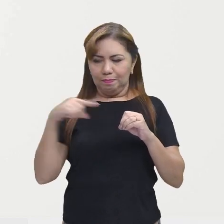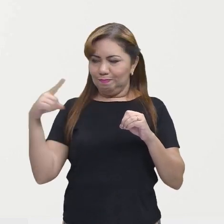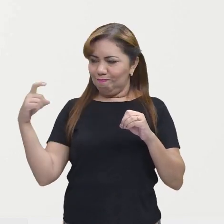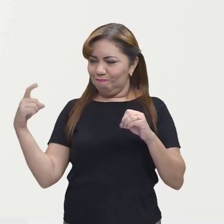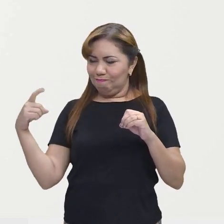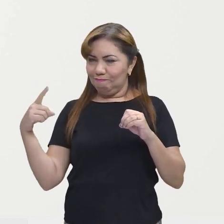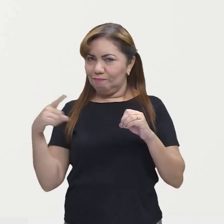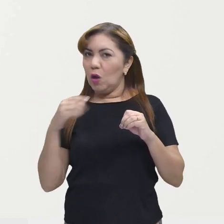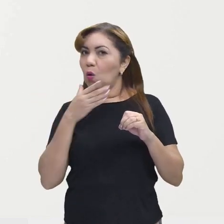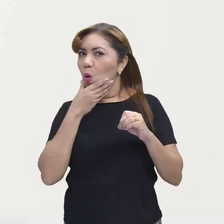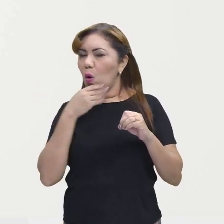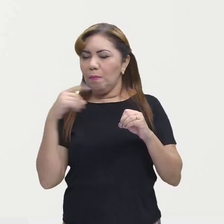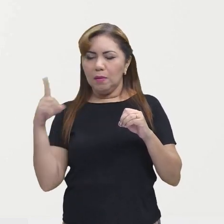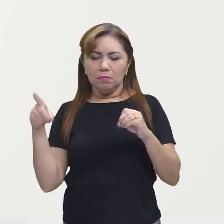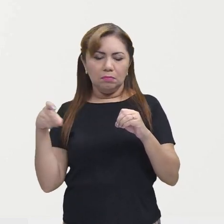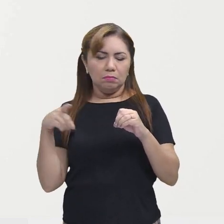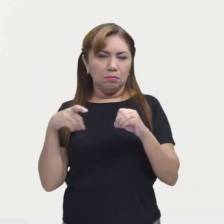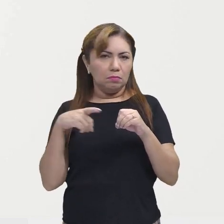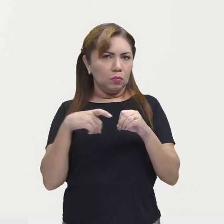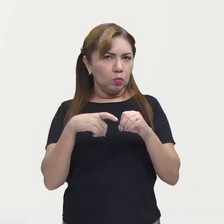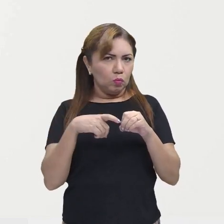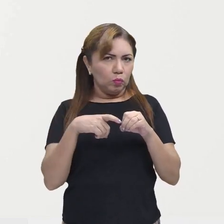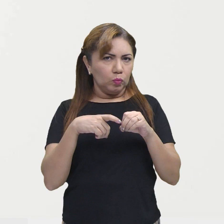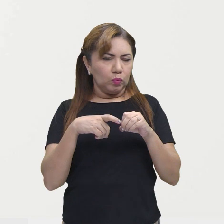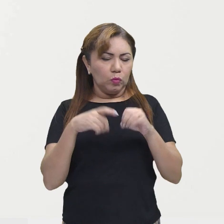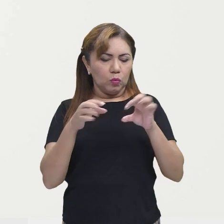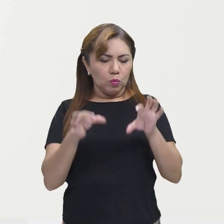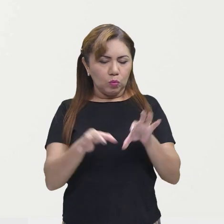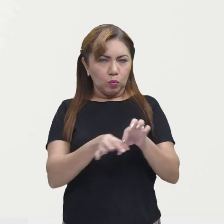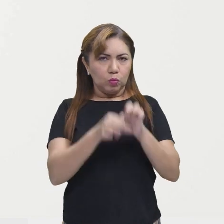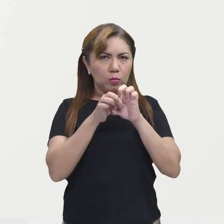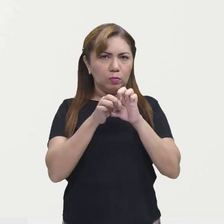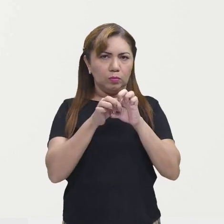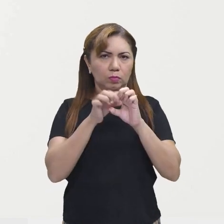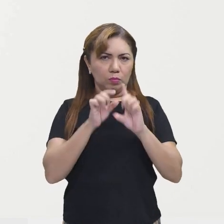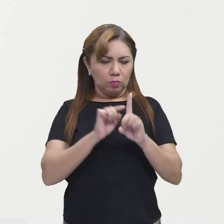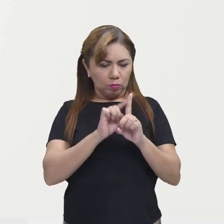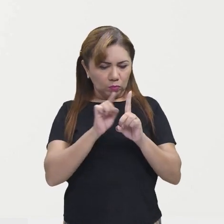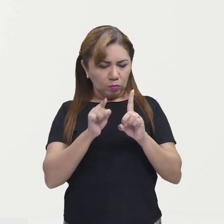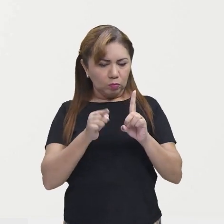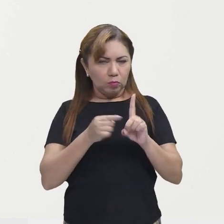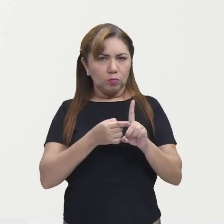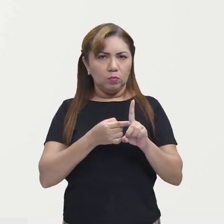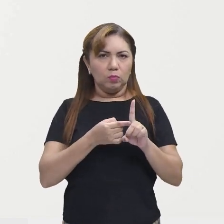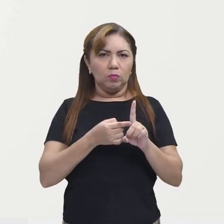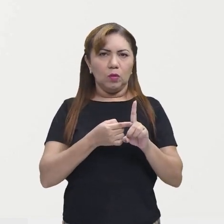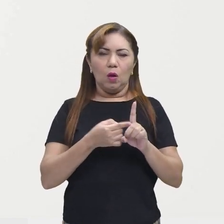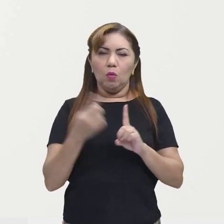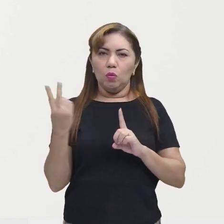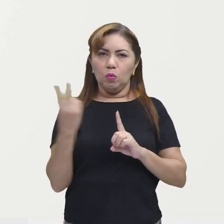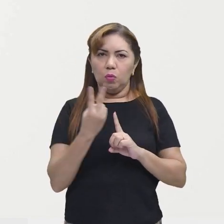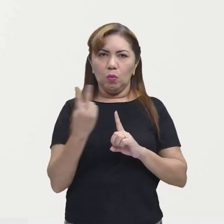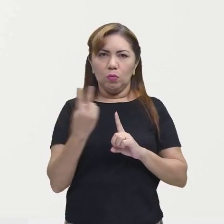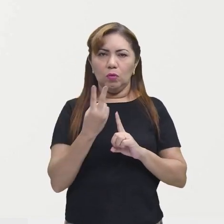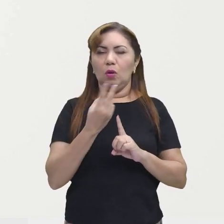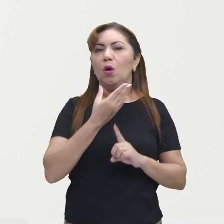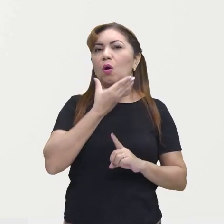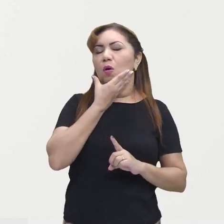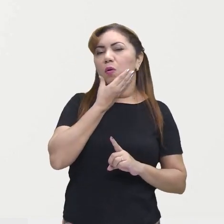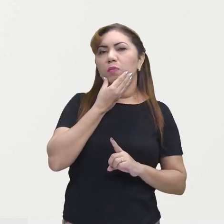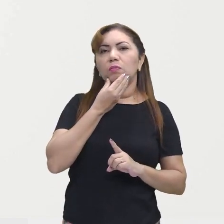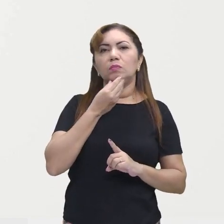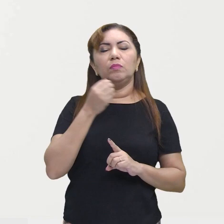formando um novo ser. Então, a fecundação ocorre quando os dois gametas, o gameta feminino, que